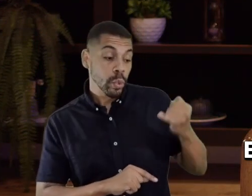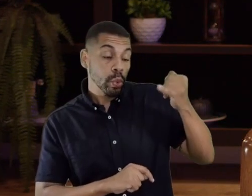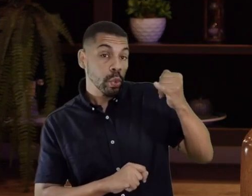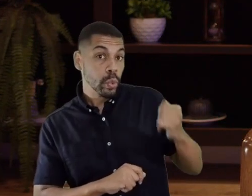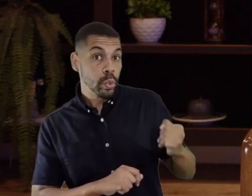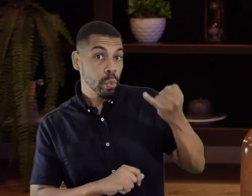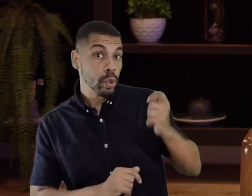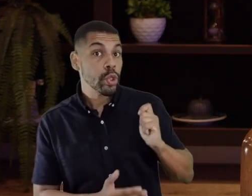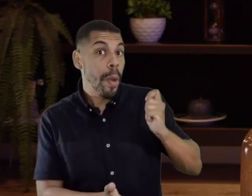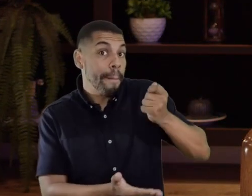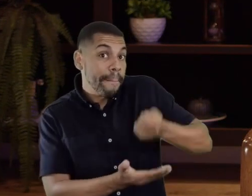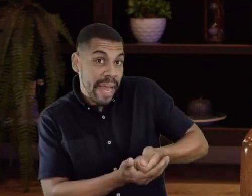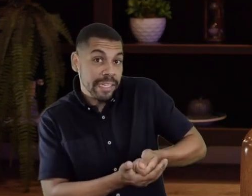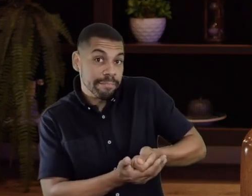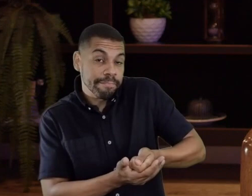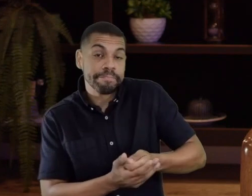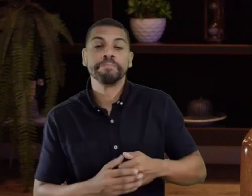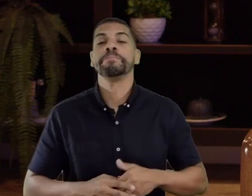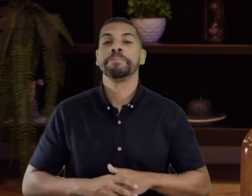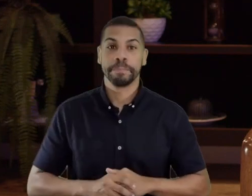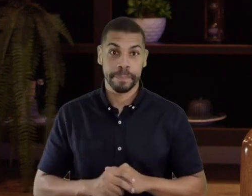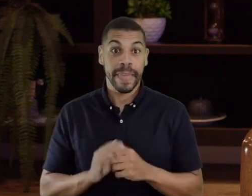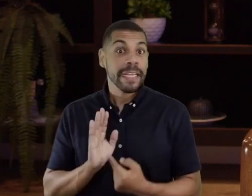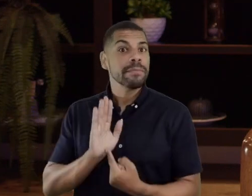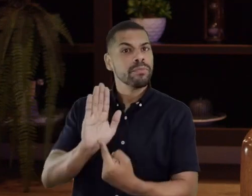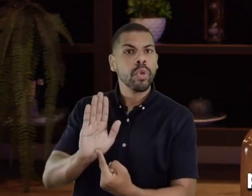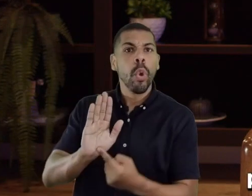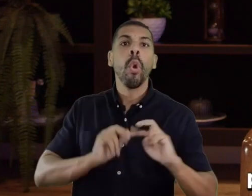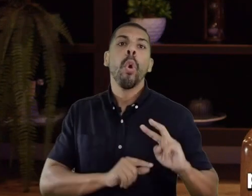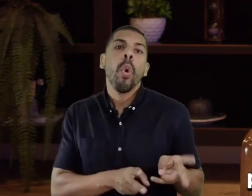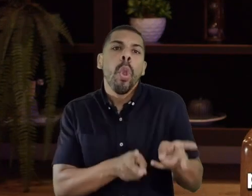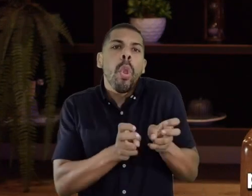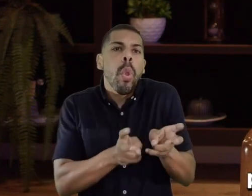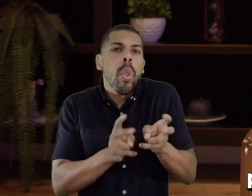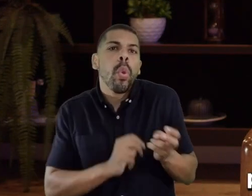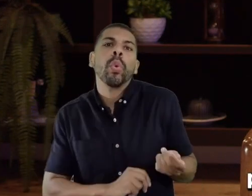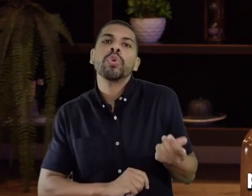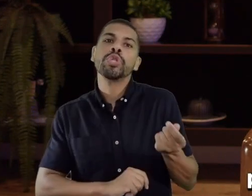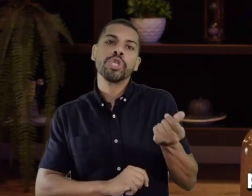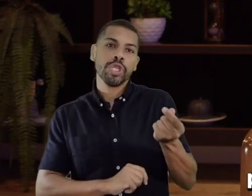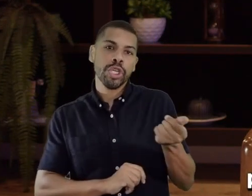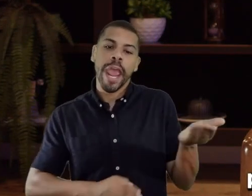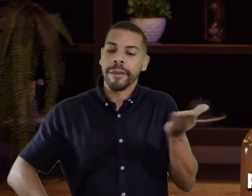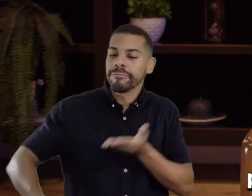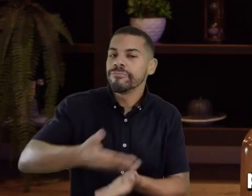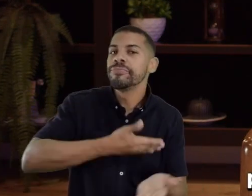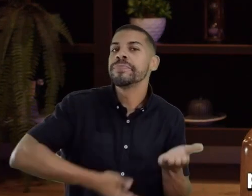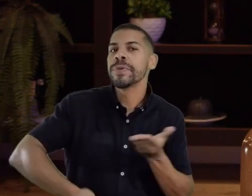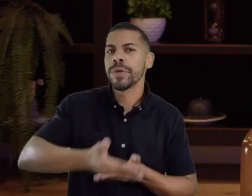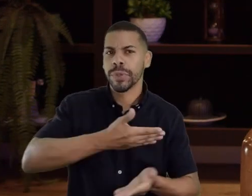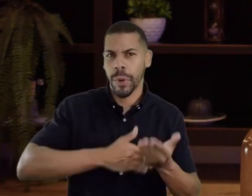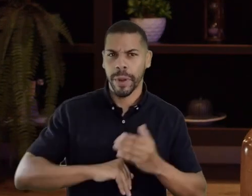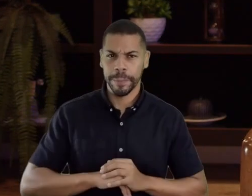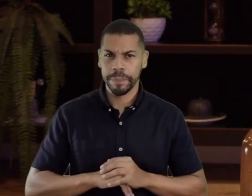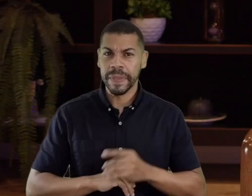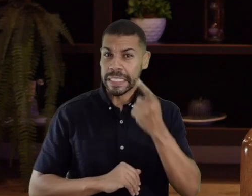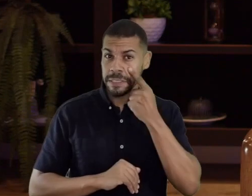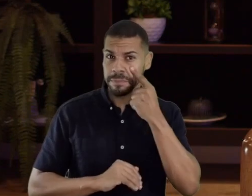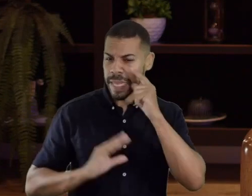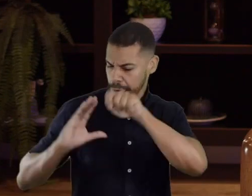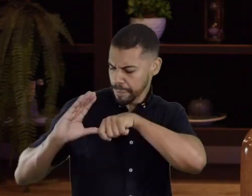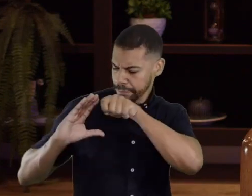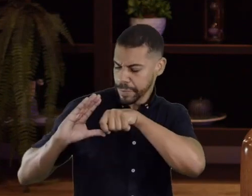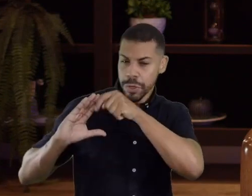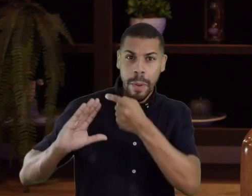empréstimo para os juros que ele paga para o investidor é o chamado spread bancário e é o lucro que ele tem por fazer essa intermediação financeira e